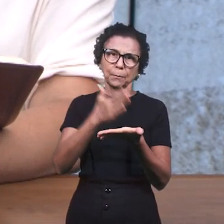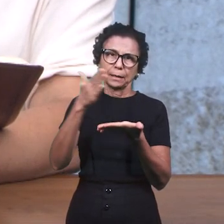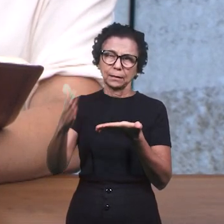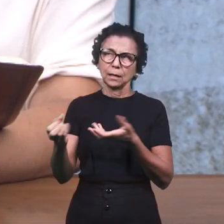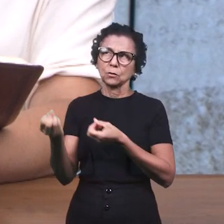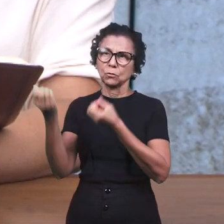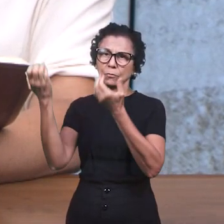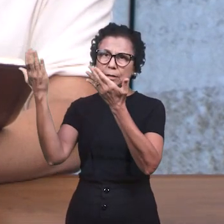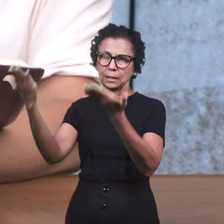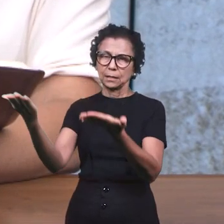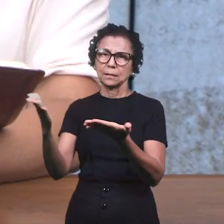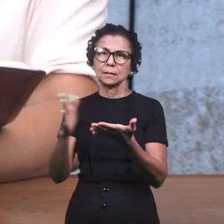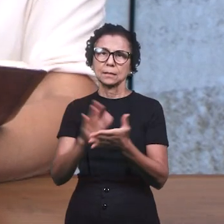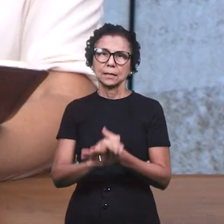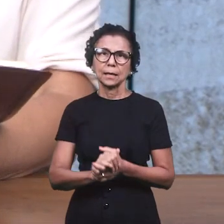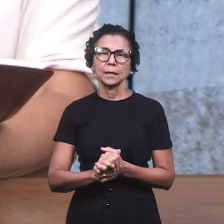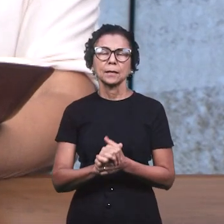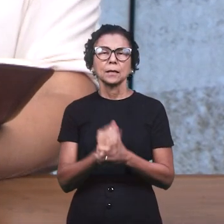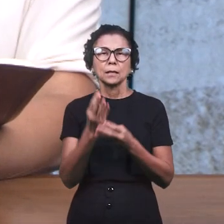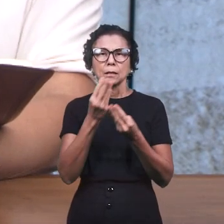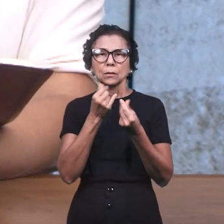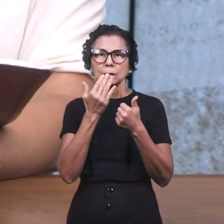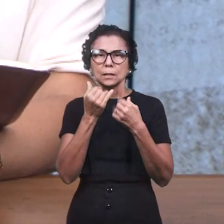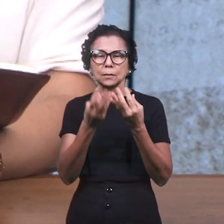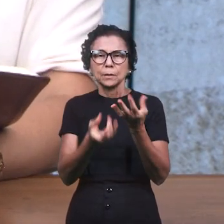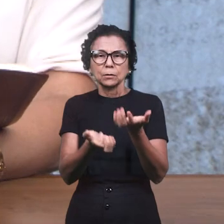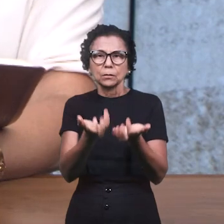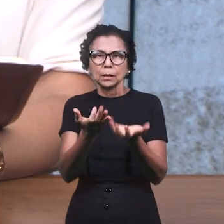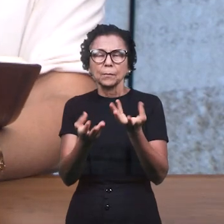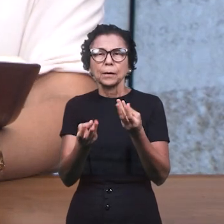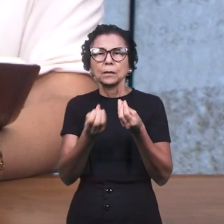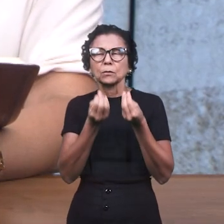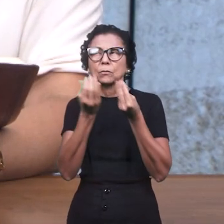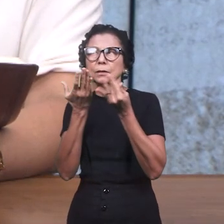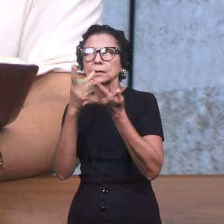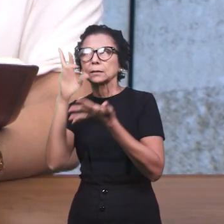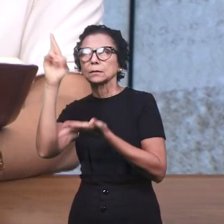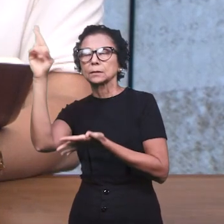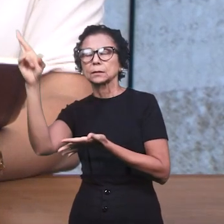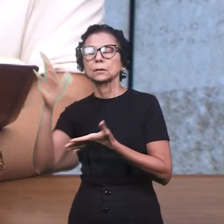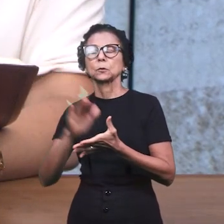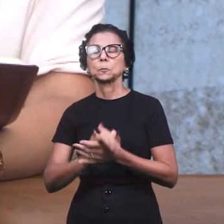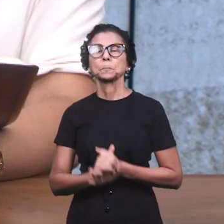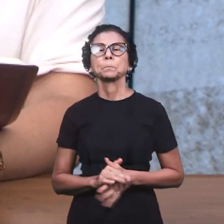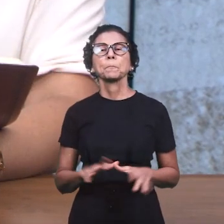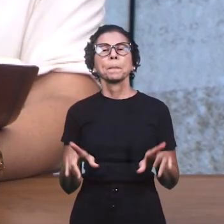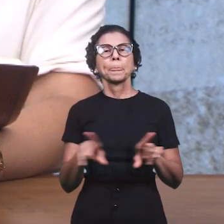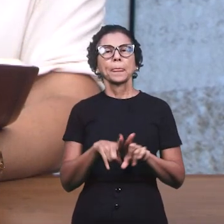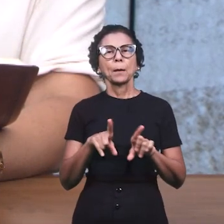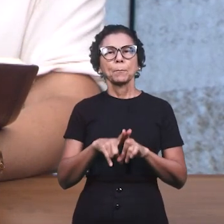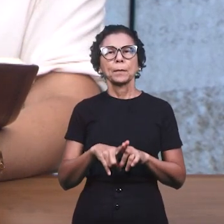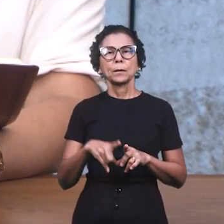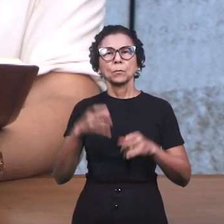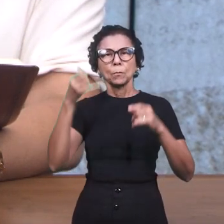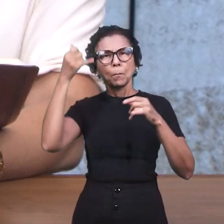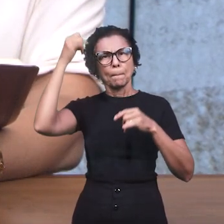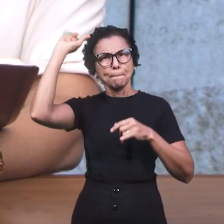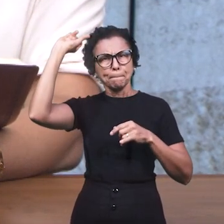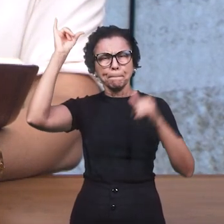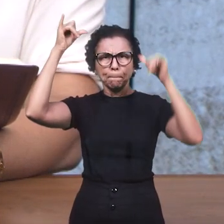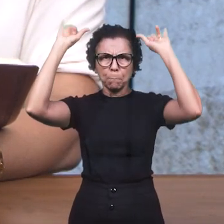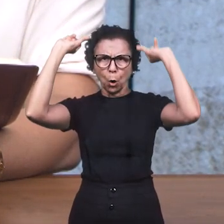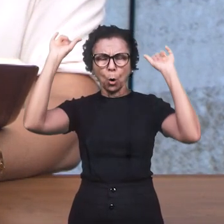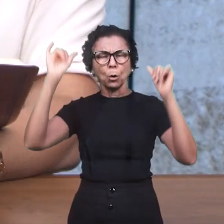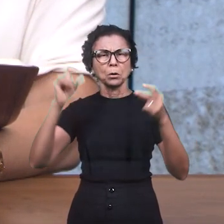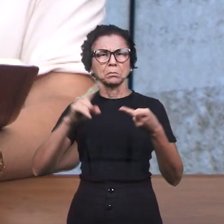oferta queimada em cheiro suave ao Senhor. Assim se fará com cada boi, ou com cada